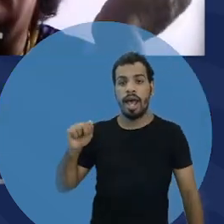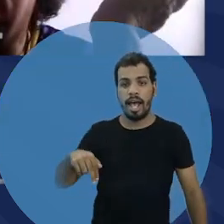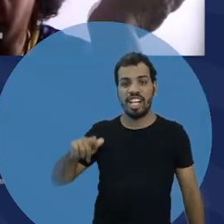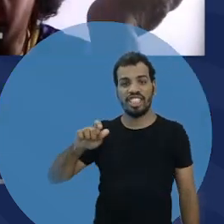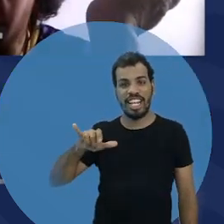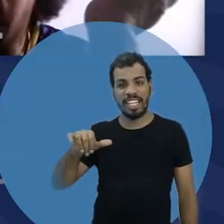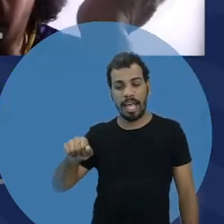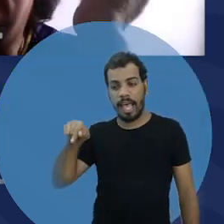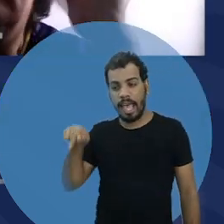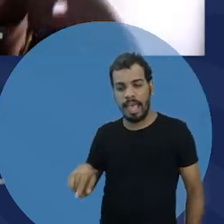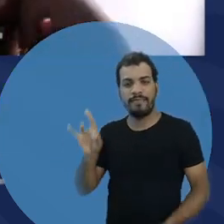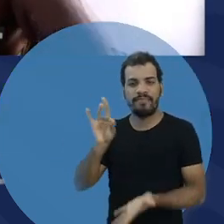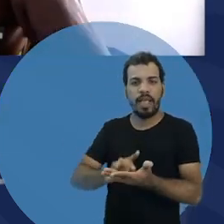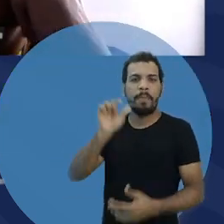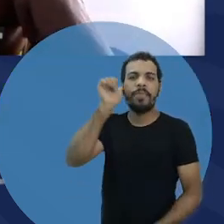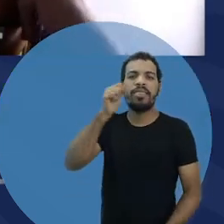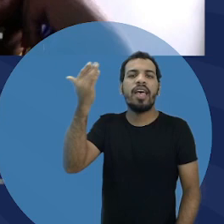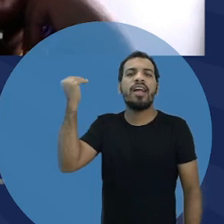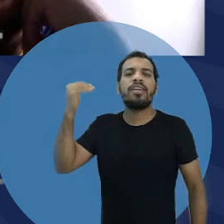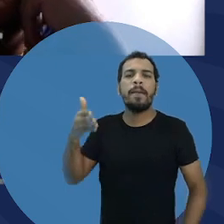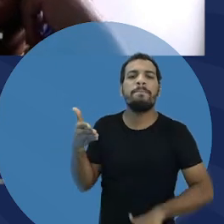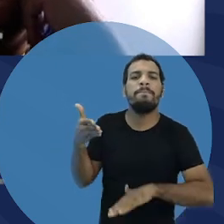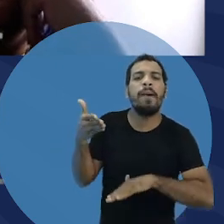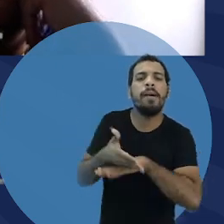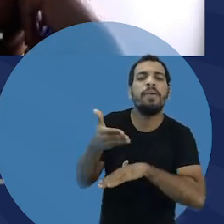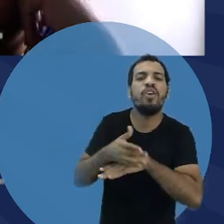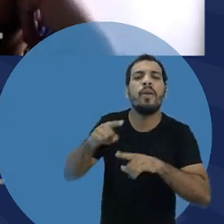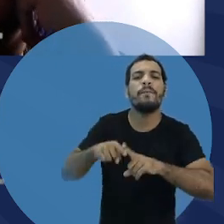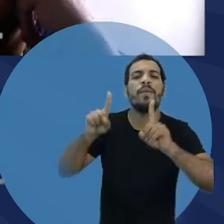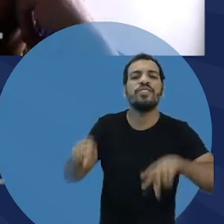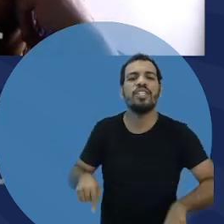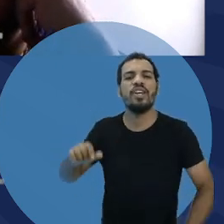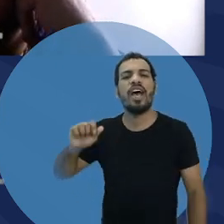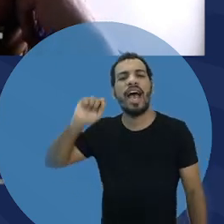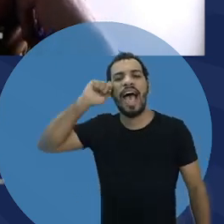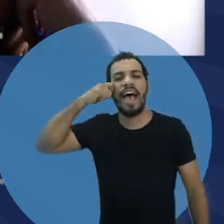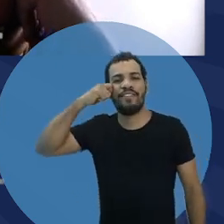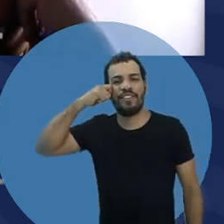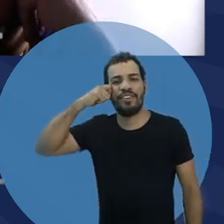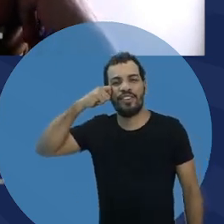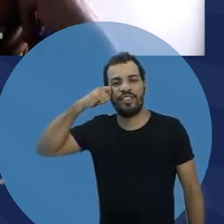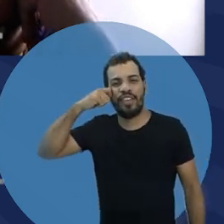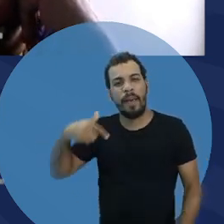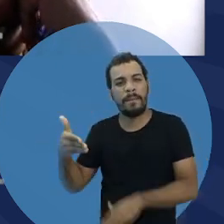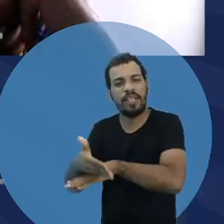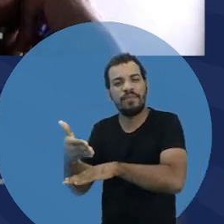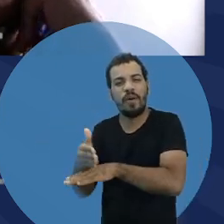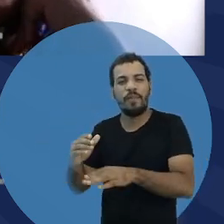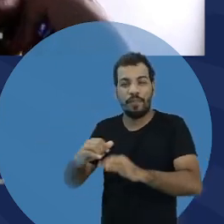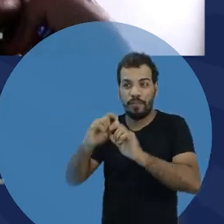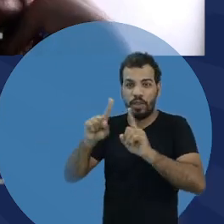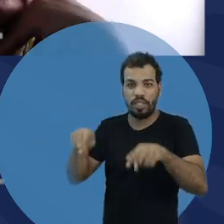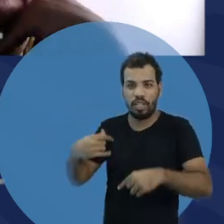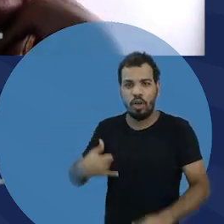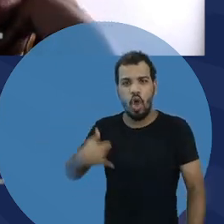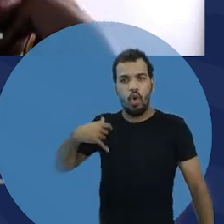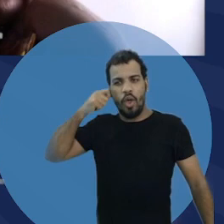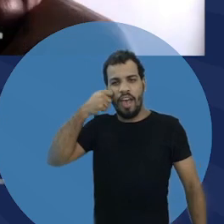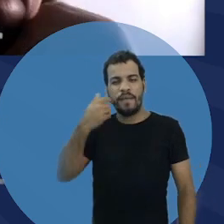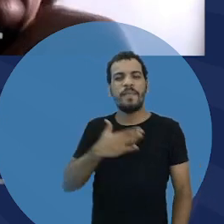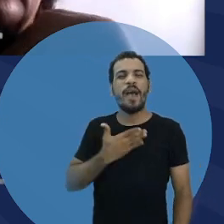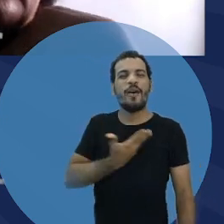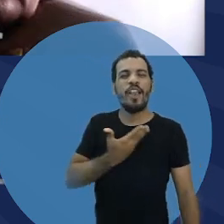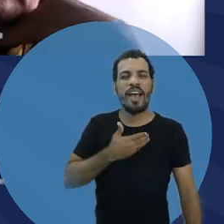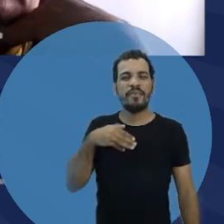que participou do projeto Afro da minha colega Márcia Moura, né? Então, ela é uma das meninas